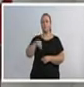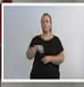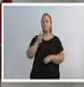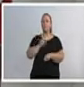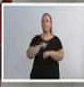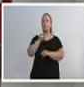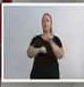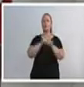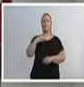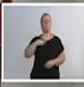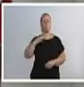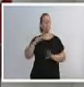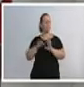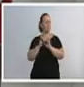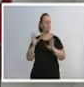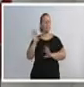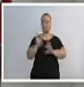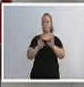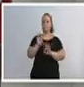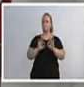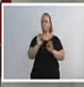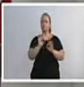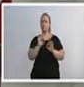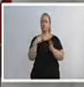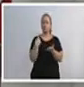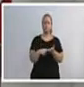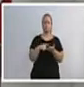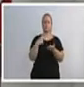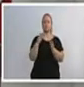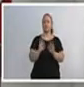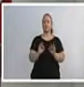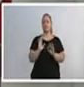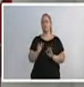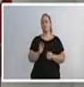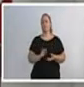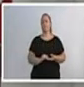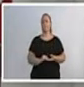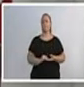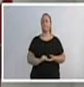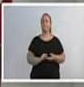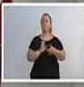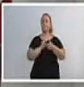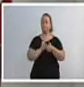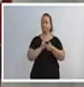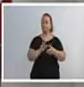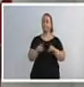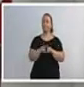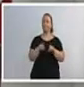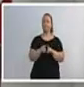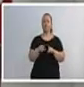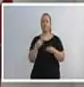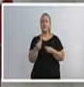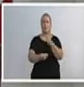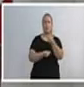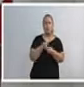colocou disponível também para regulamentar e para tomar as medidas necessárias nesse sentido. Eu fiz algumas indicações, inclusive para operacionalizar